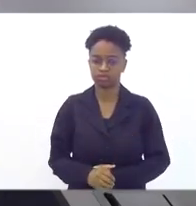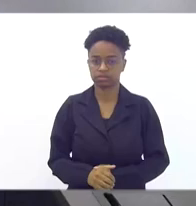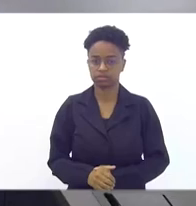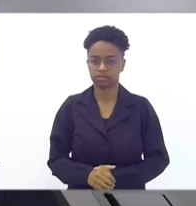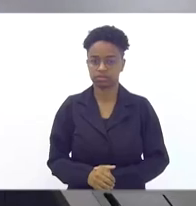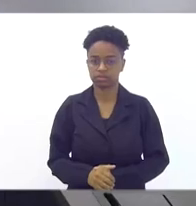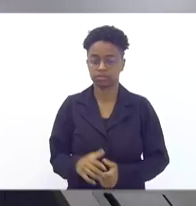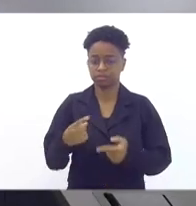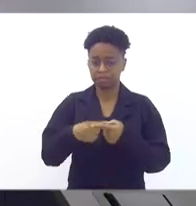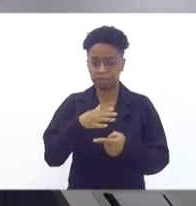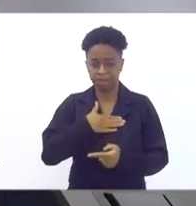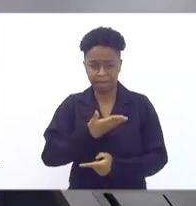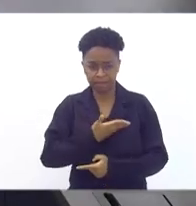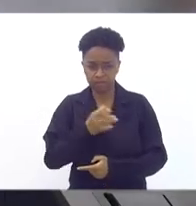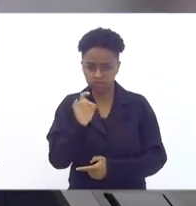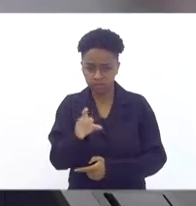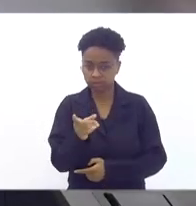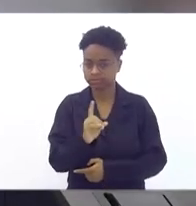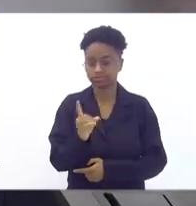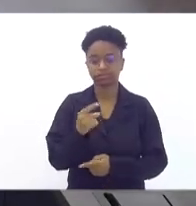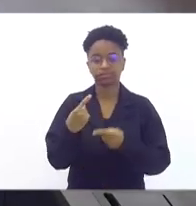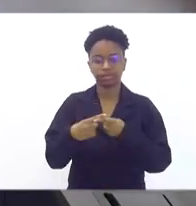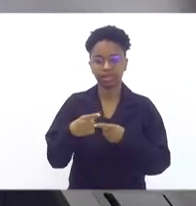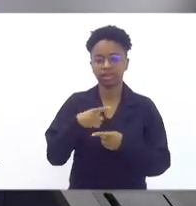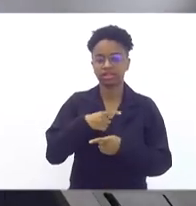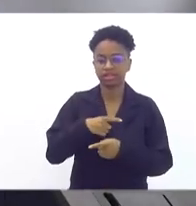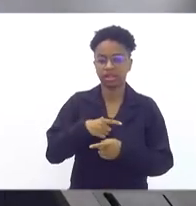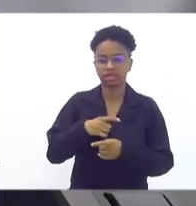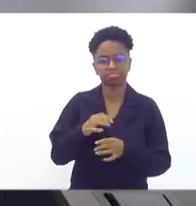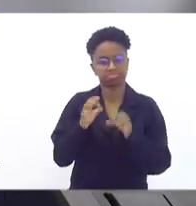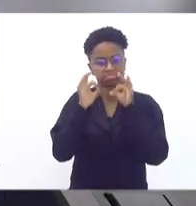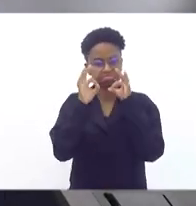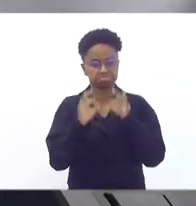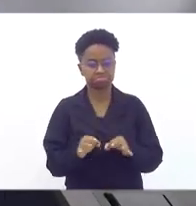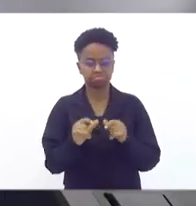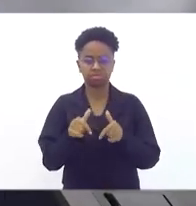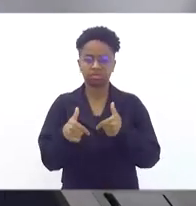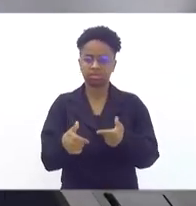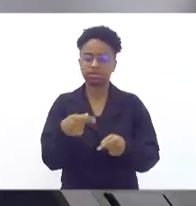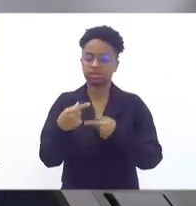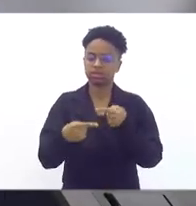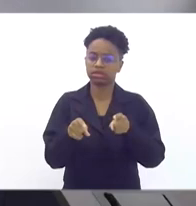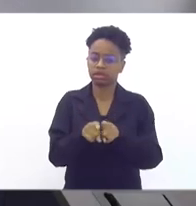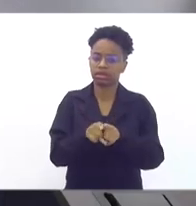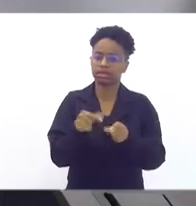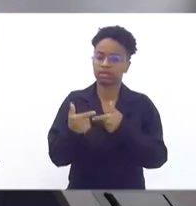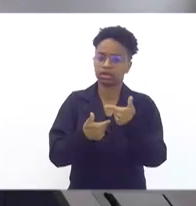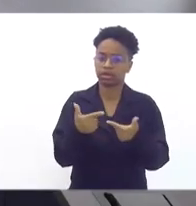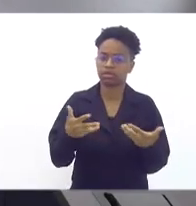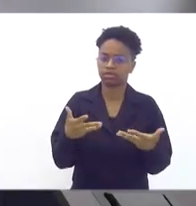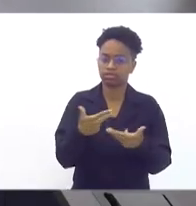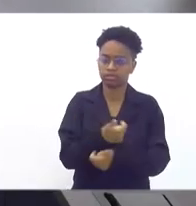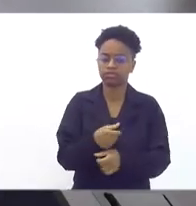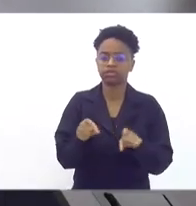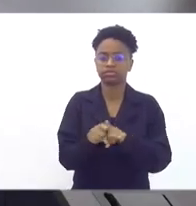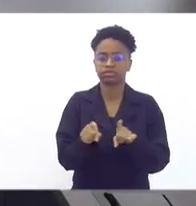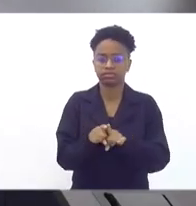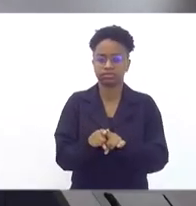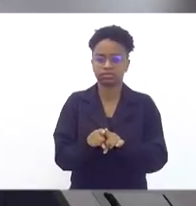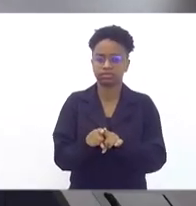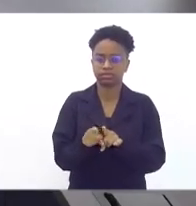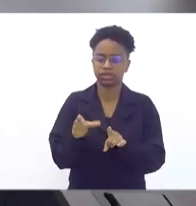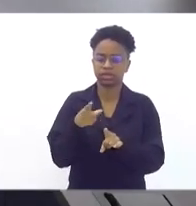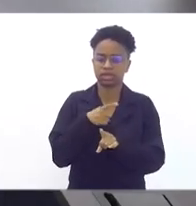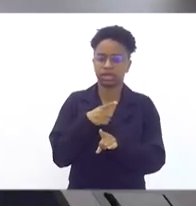só por ser minha amiga mas você é uma pessoa de caráter uma pessoa que tem um trabalho incrível e que enfrenta uma